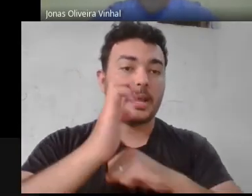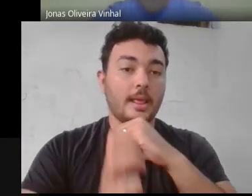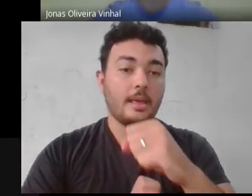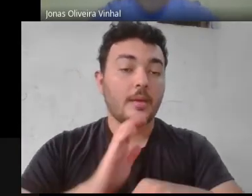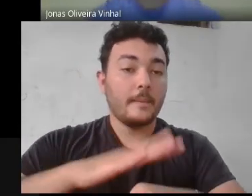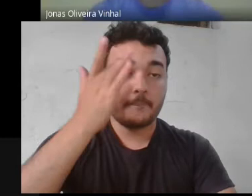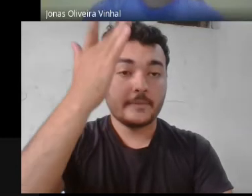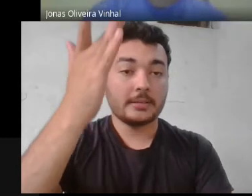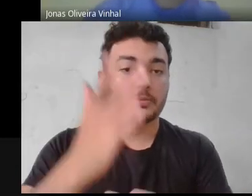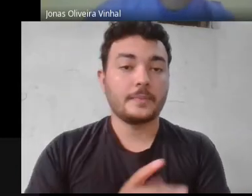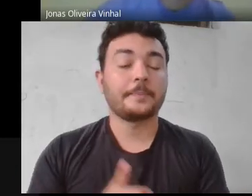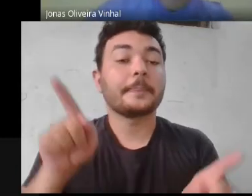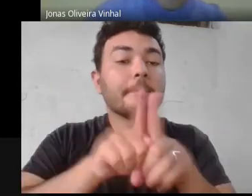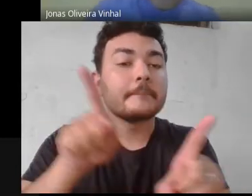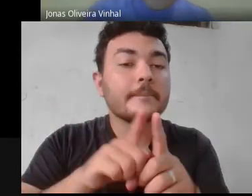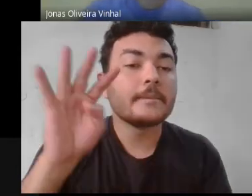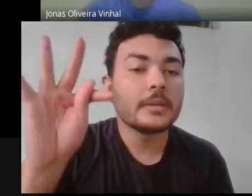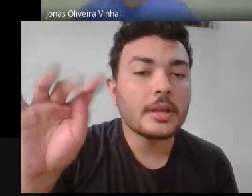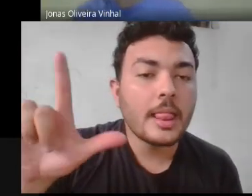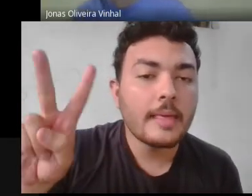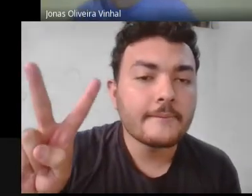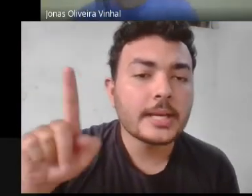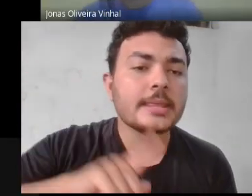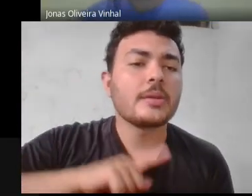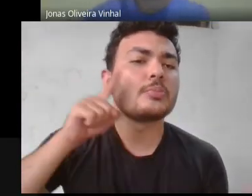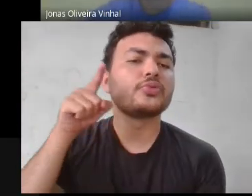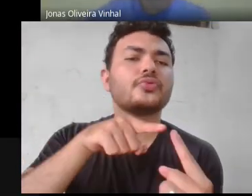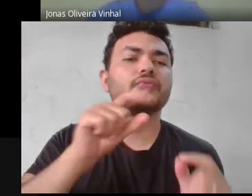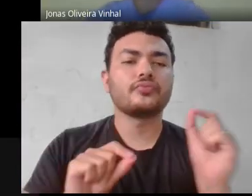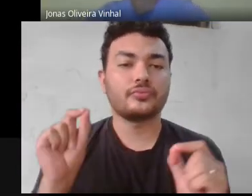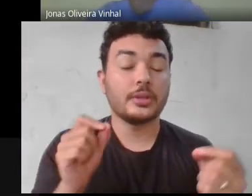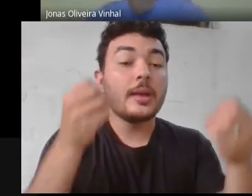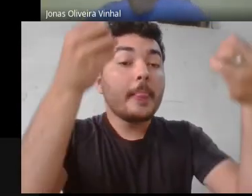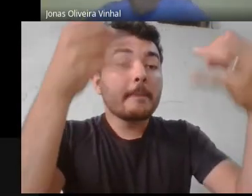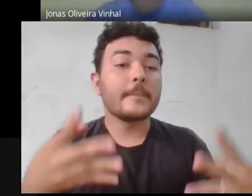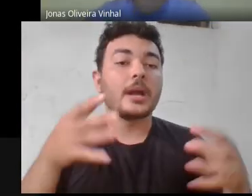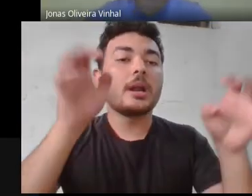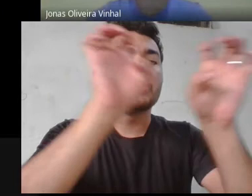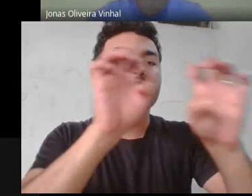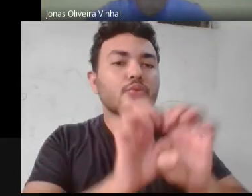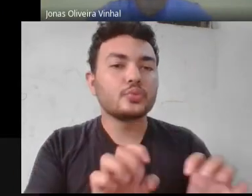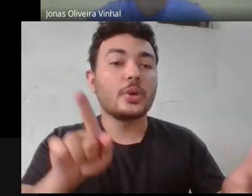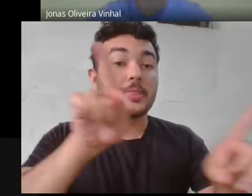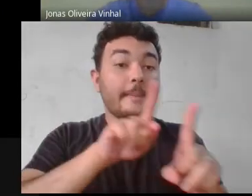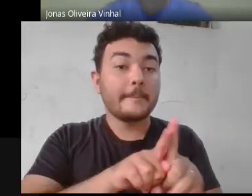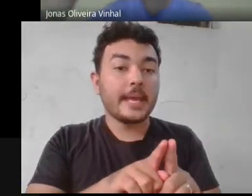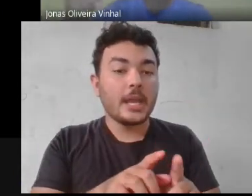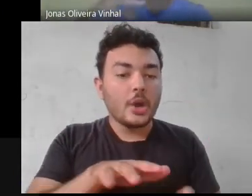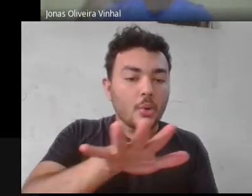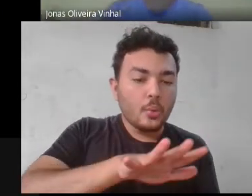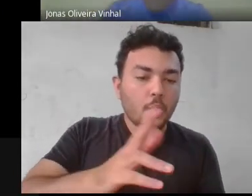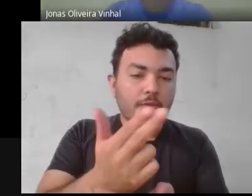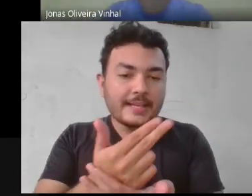elétrons. E a TLV também, o objetivo principal dela é explicar as estruturas e os formatos das moléculas